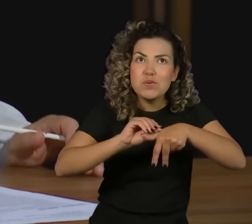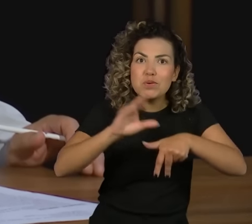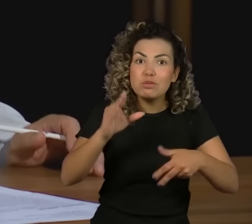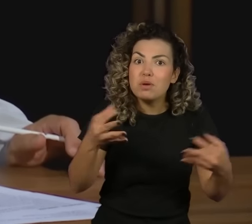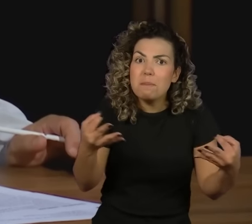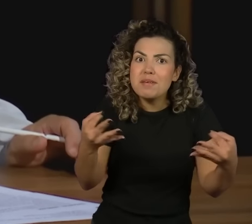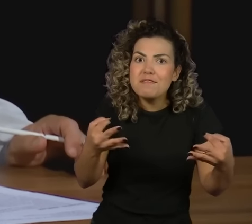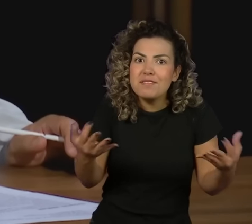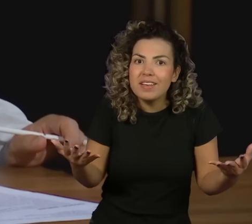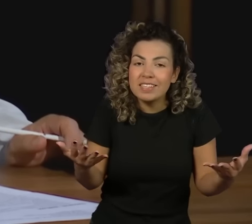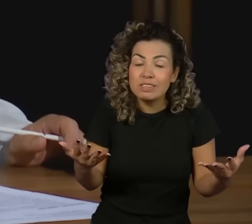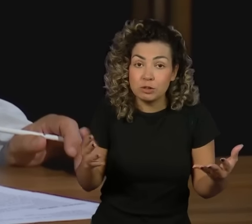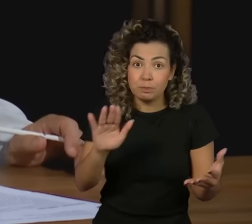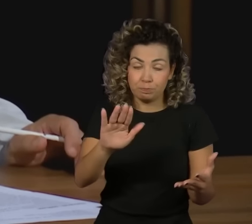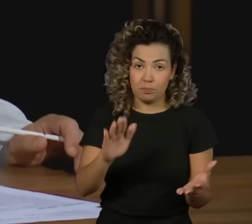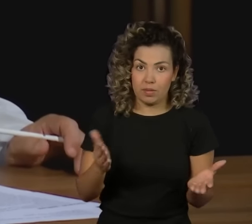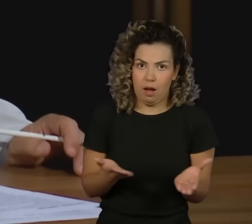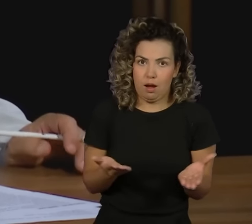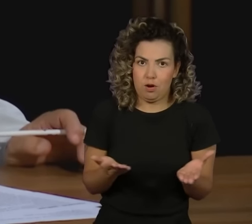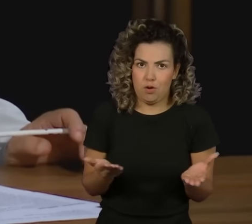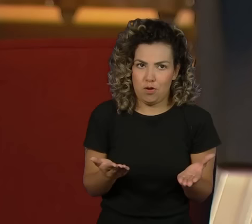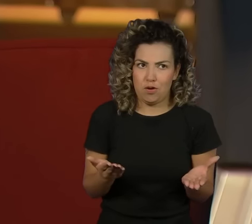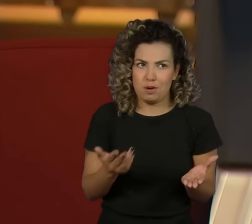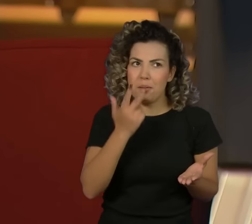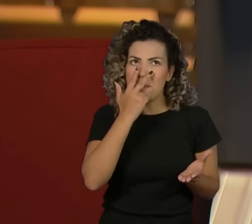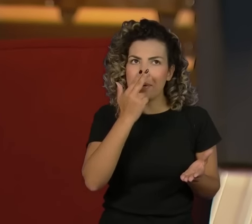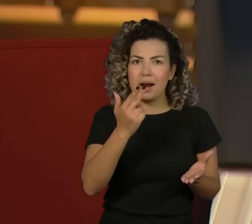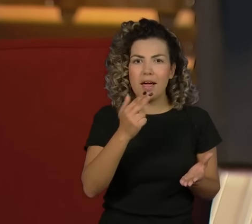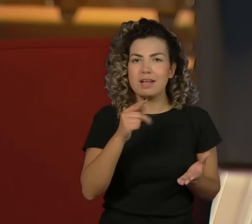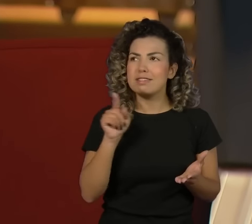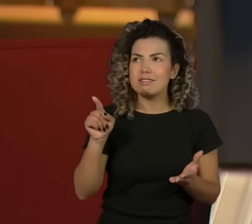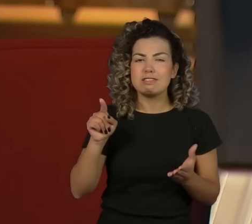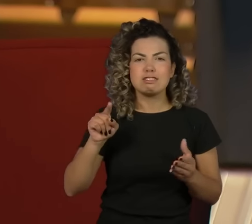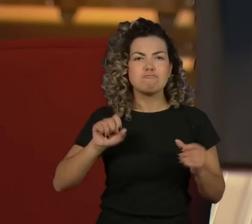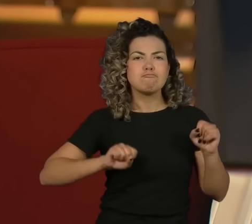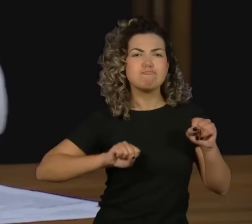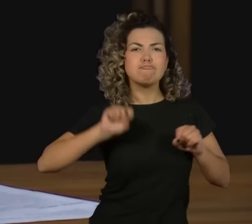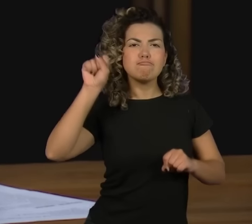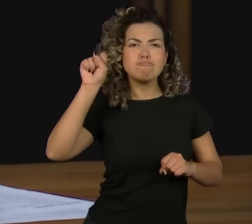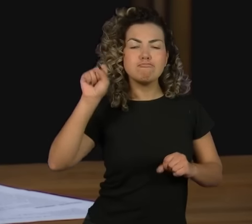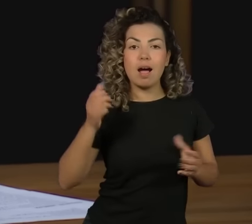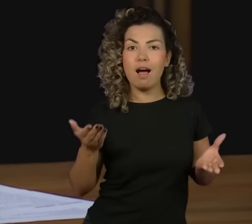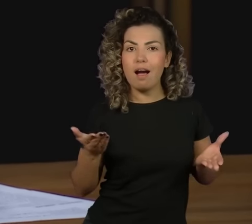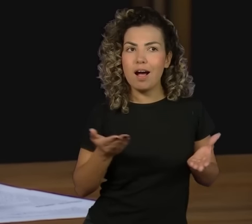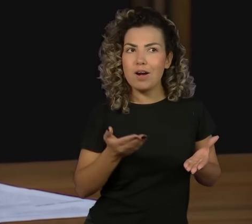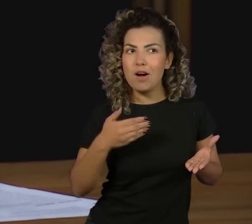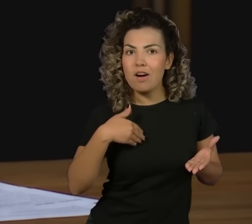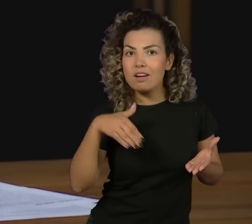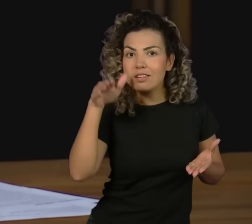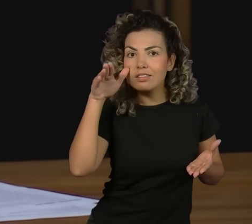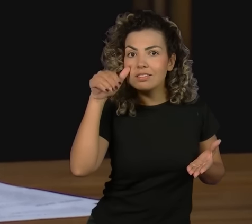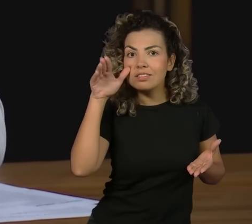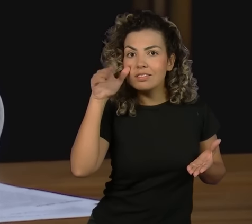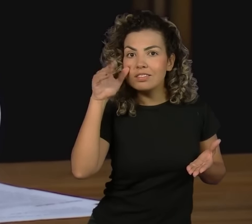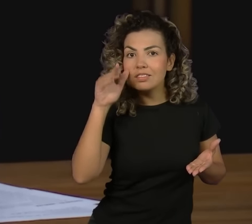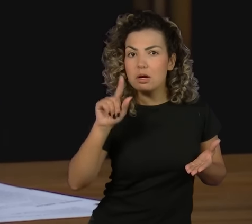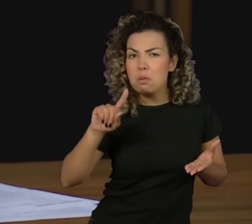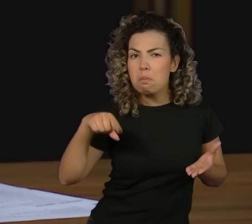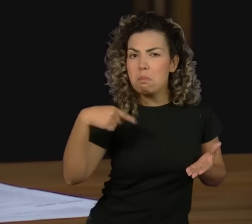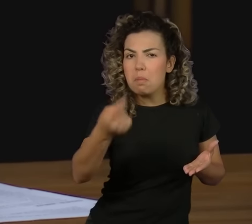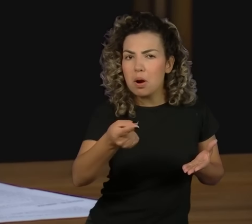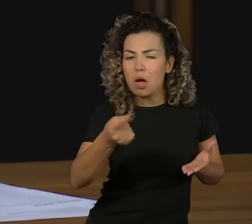conversando. Até agora eu conversei com o Super-Homem. No próximo bloco é a vez do Clark Kent. Eu vou revelar a